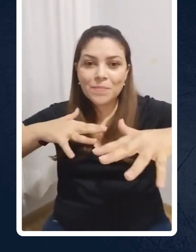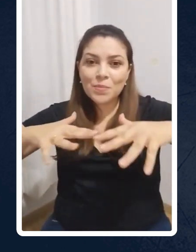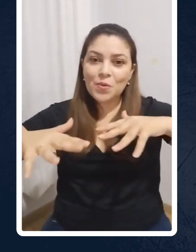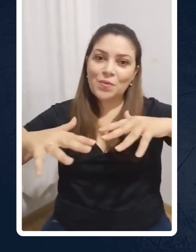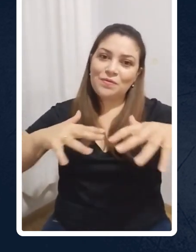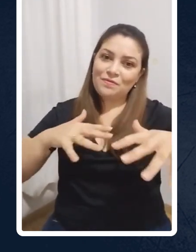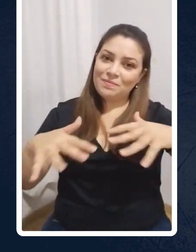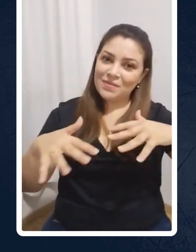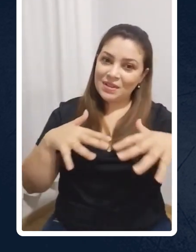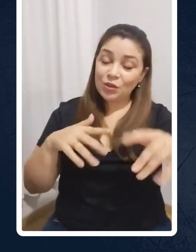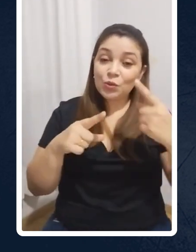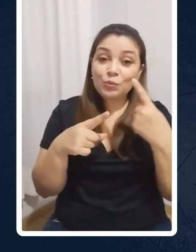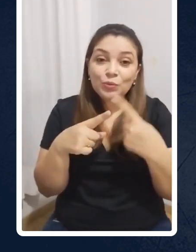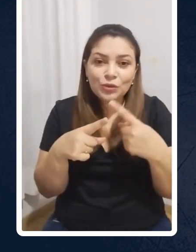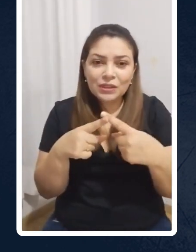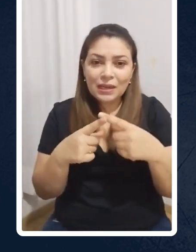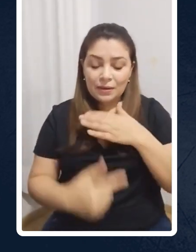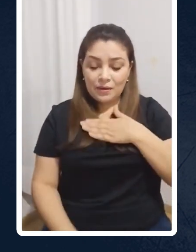encontros.